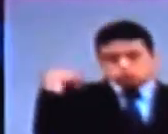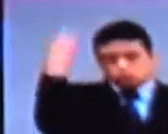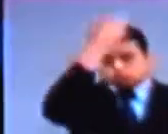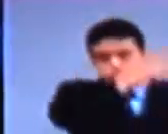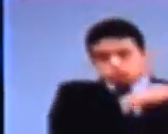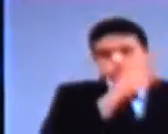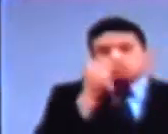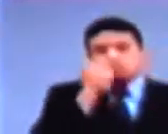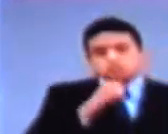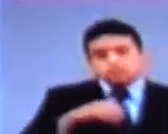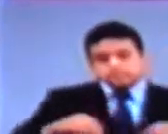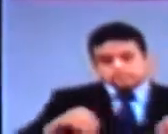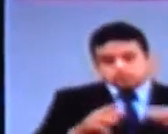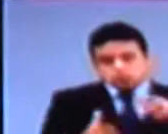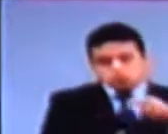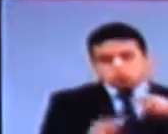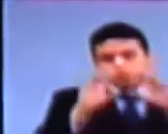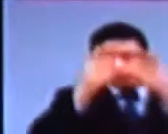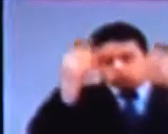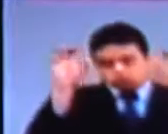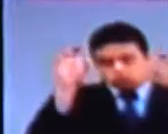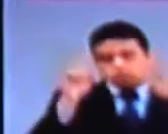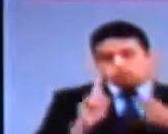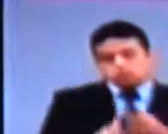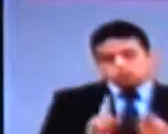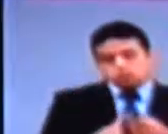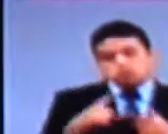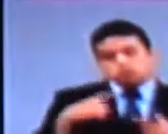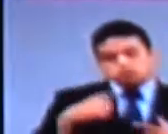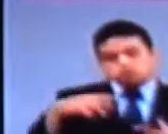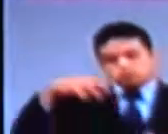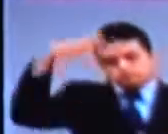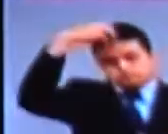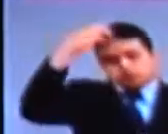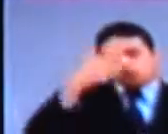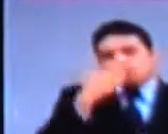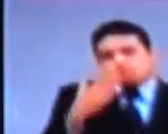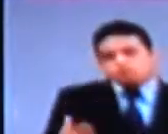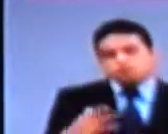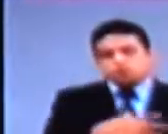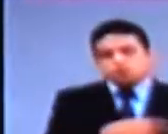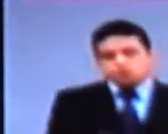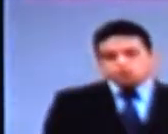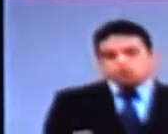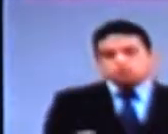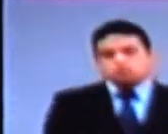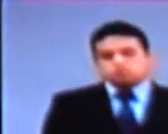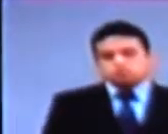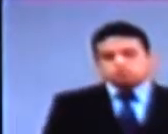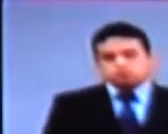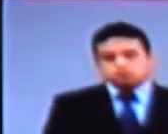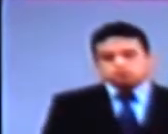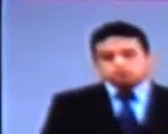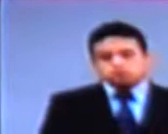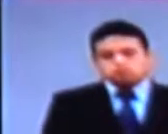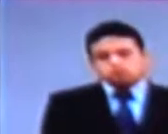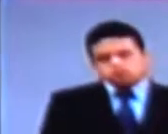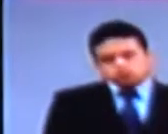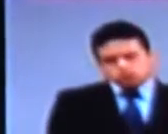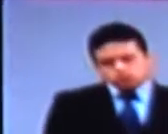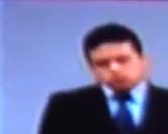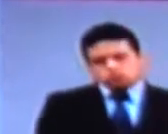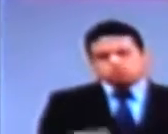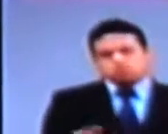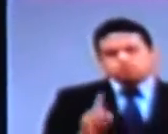Foi coroada na frente do seu filho. Coisa muito importante. Muita paz para todos nós. E aqui, que